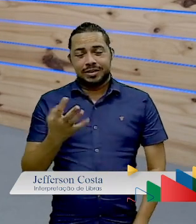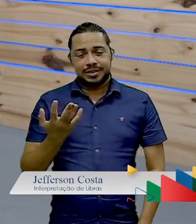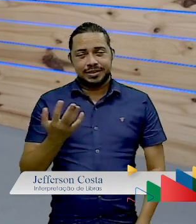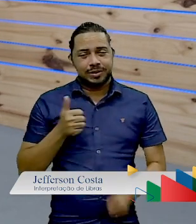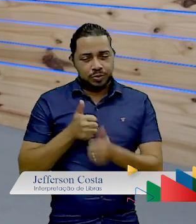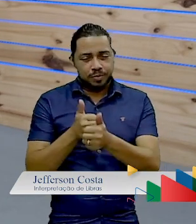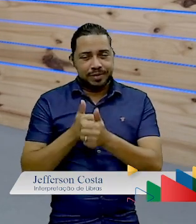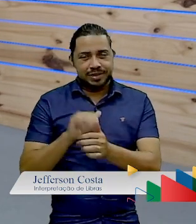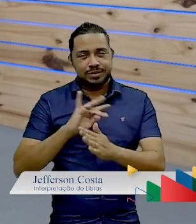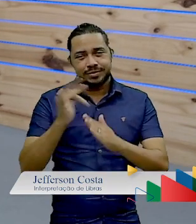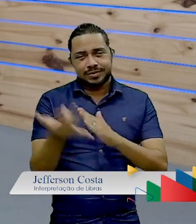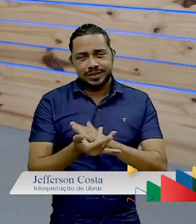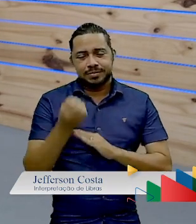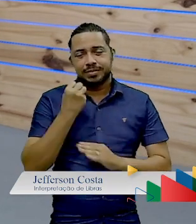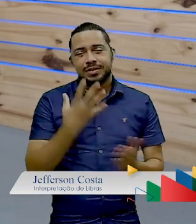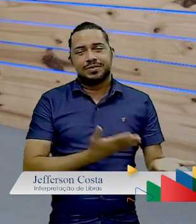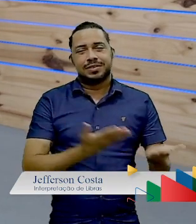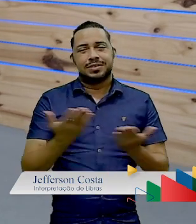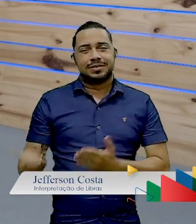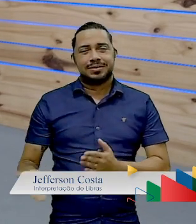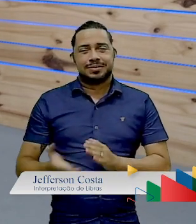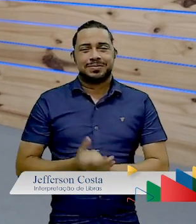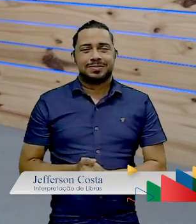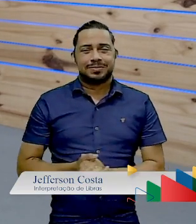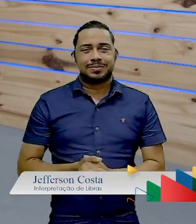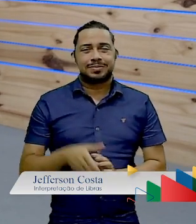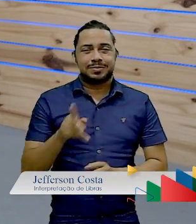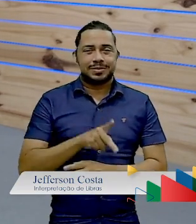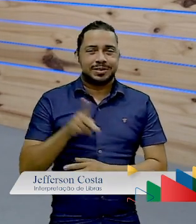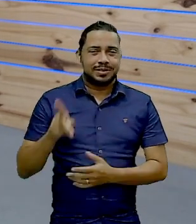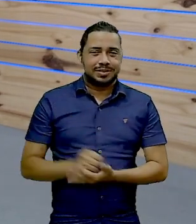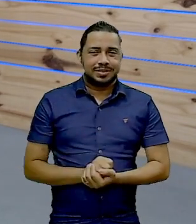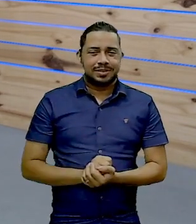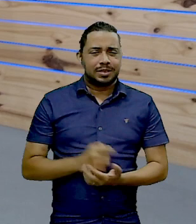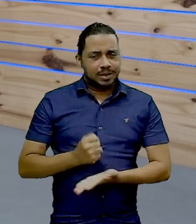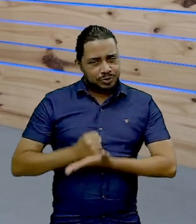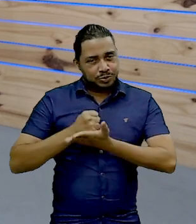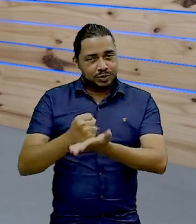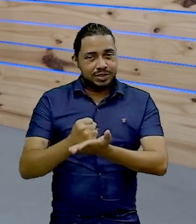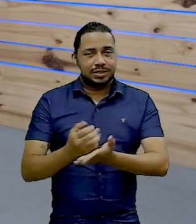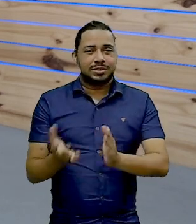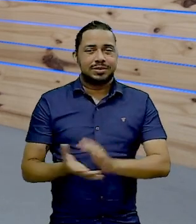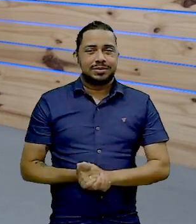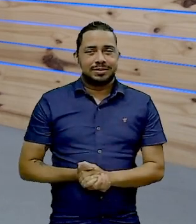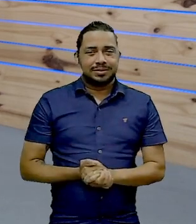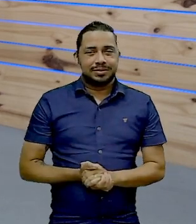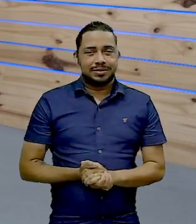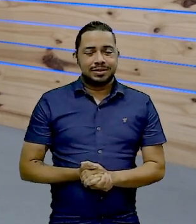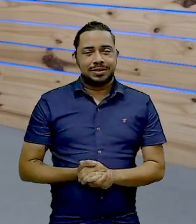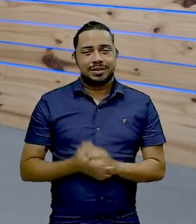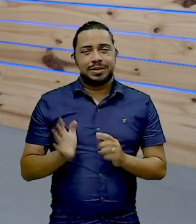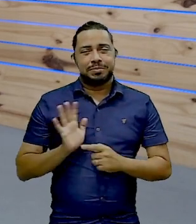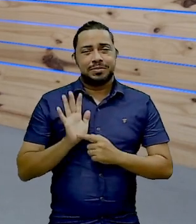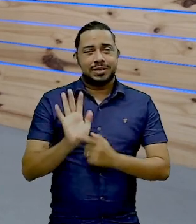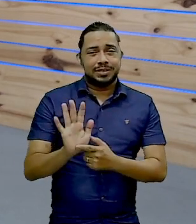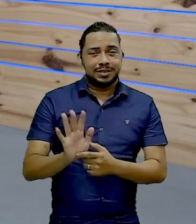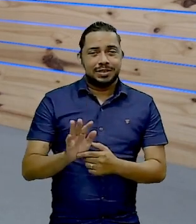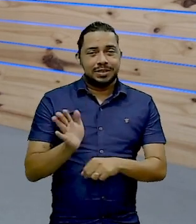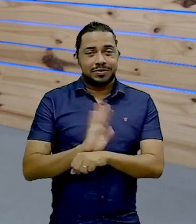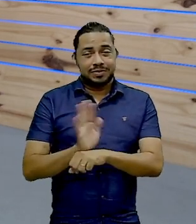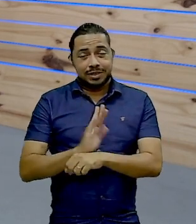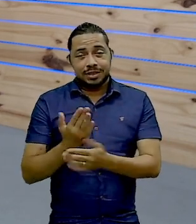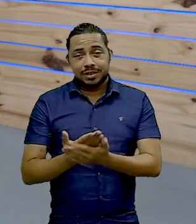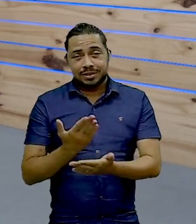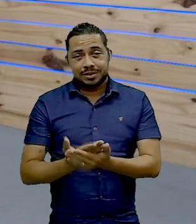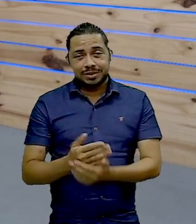redes sociais, sejam todos bem-vindos. Professor, dá um suporte aí, viu? Apresenta nossas videoaulas para os teus alunos